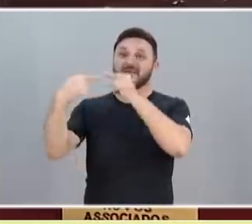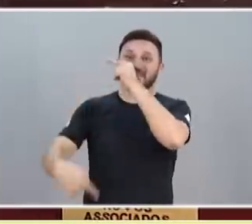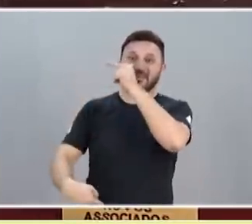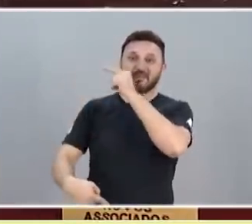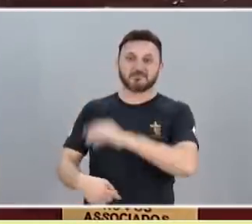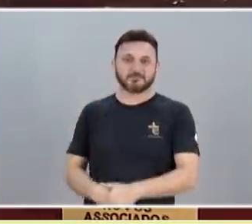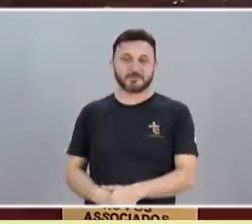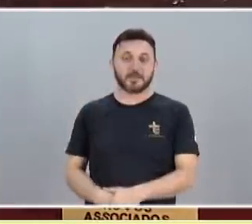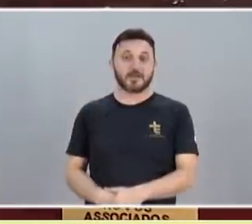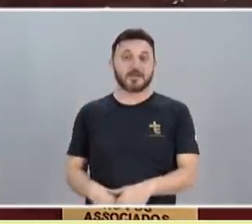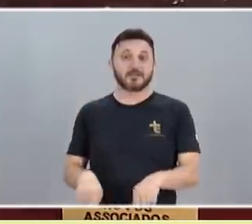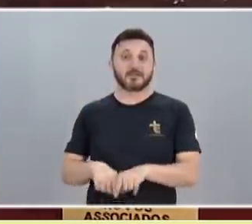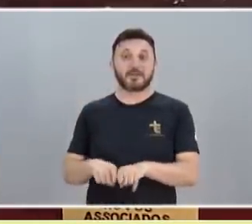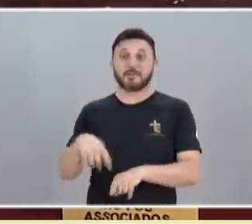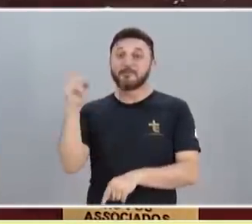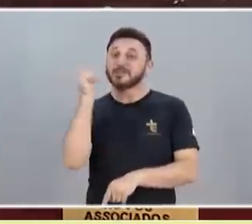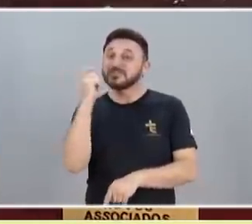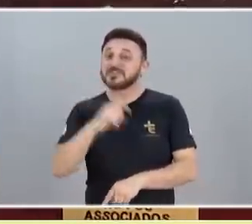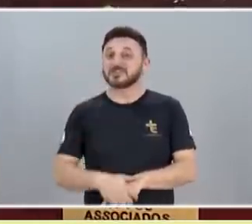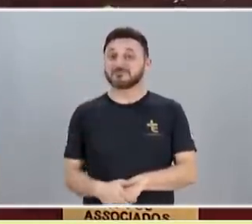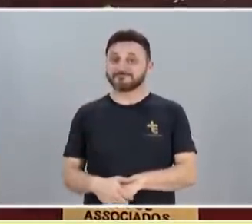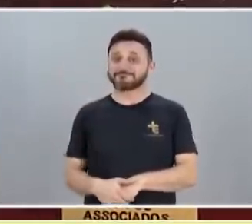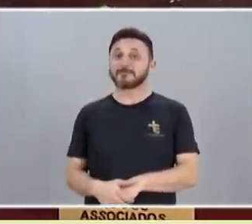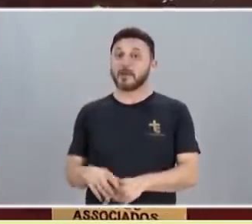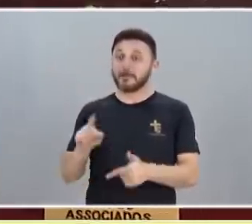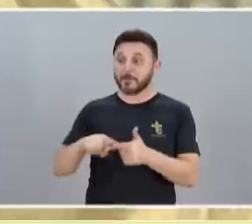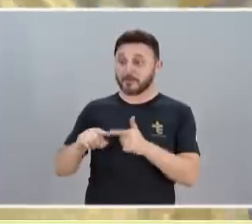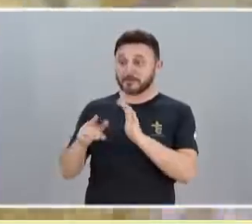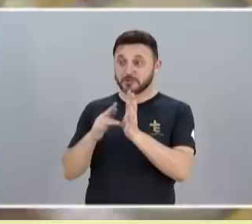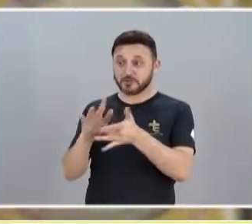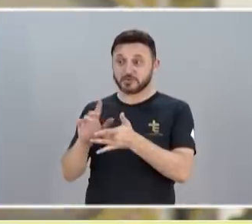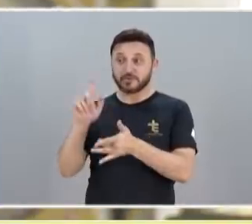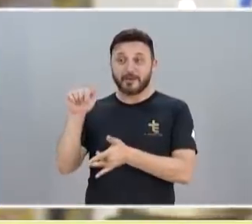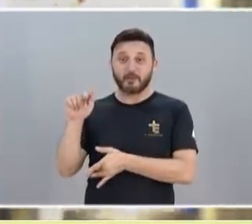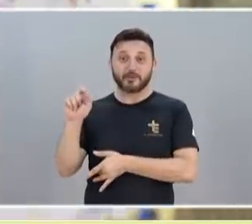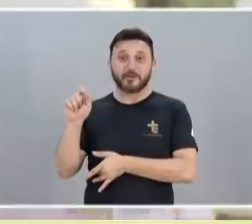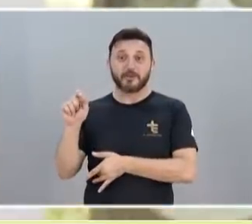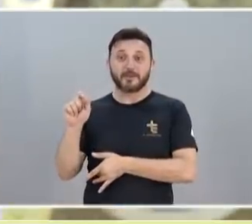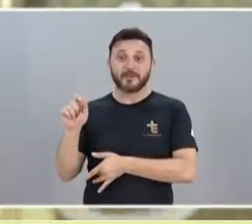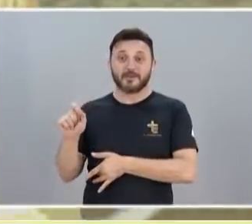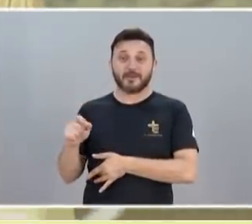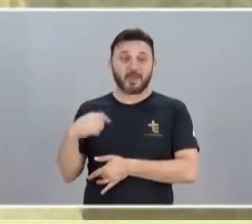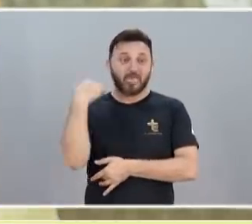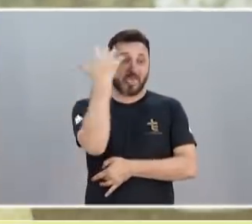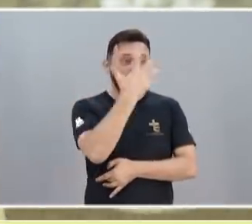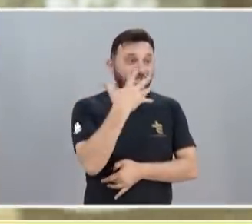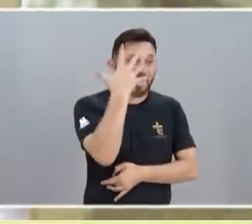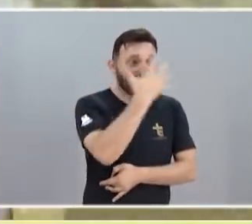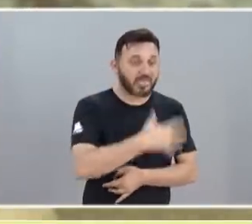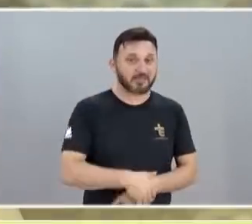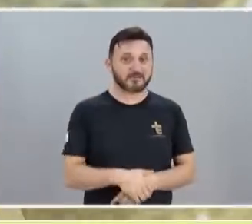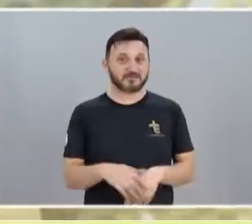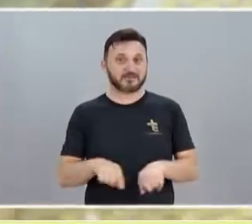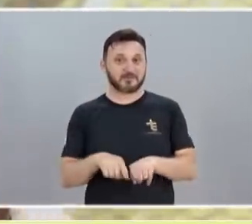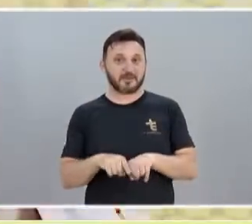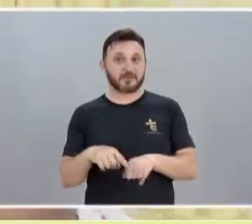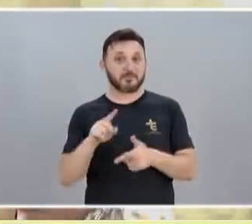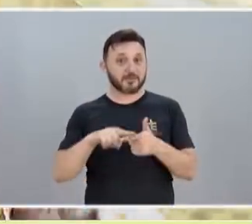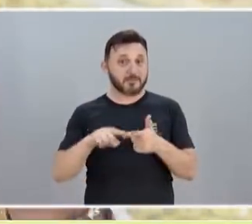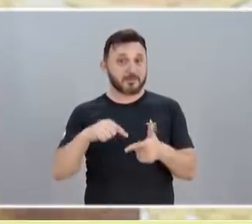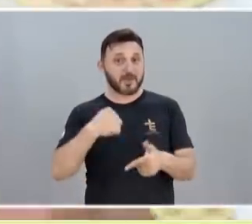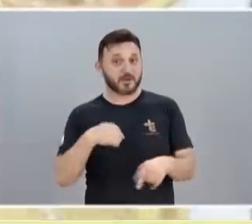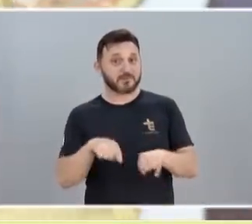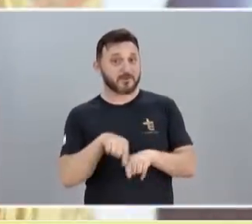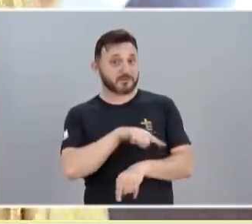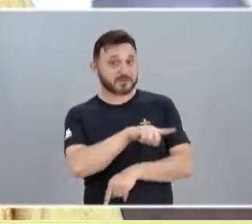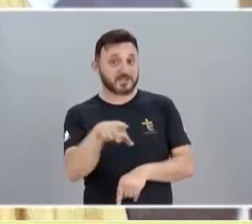Problemas com Jesus, a mentira. Problemas com Jesus, se deixar levar pela tentação. Problemas que eu e você